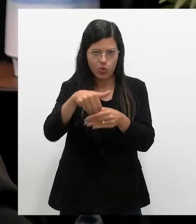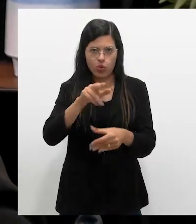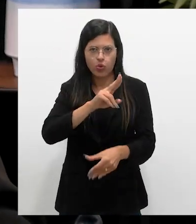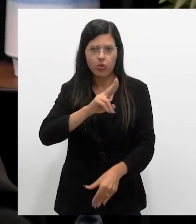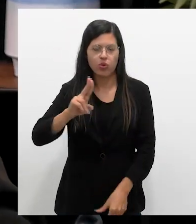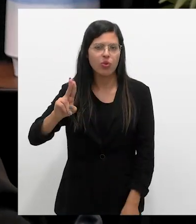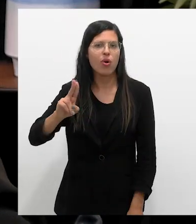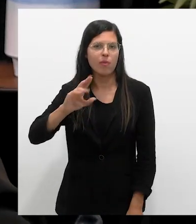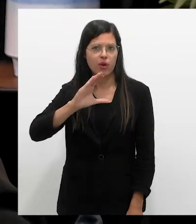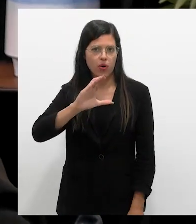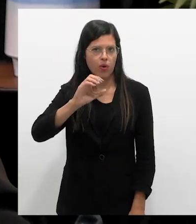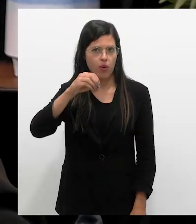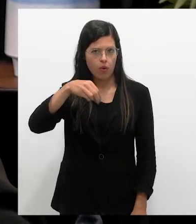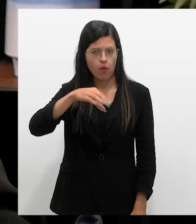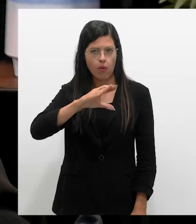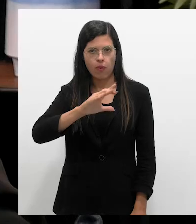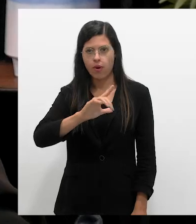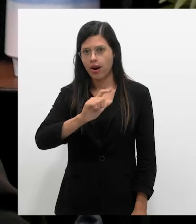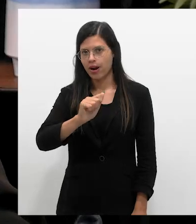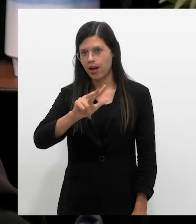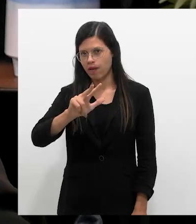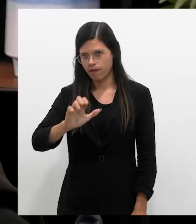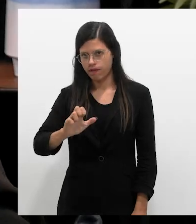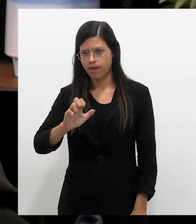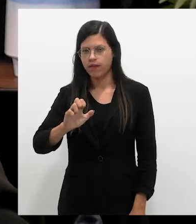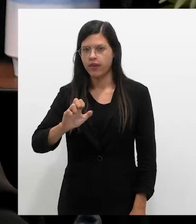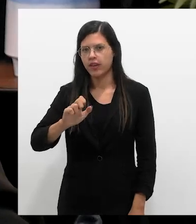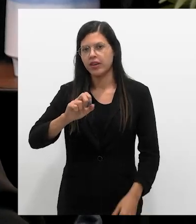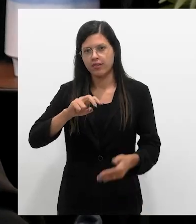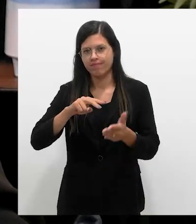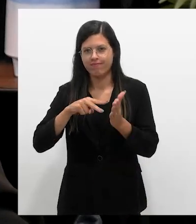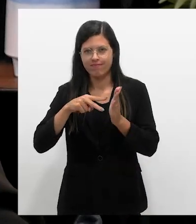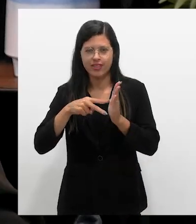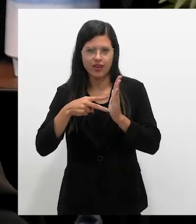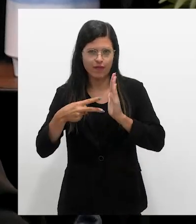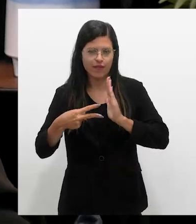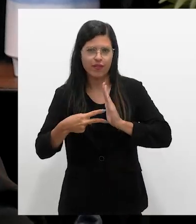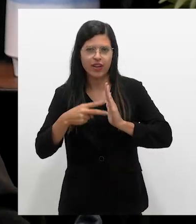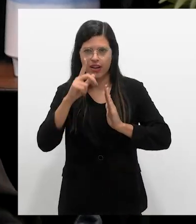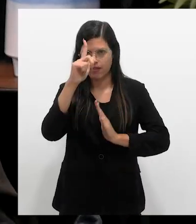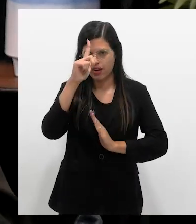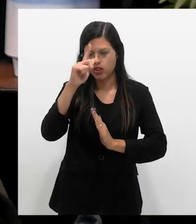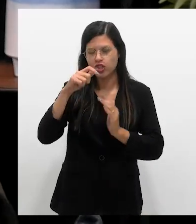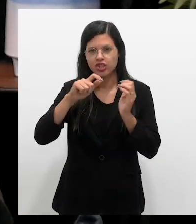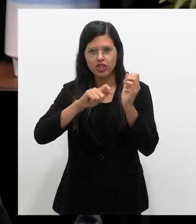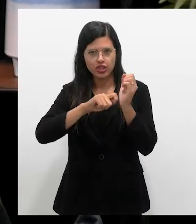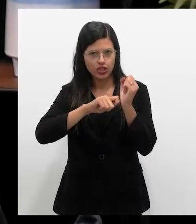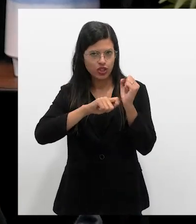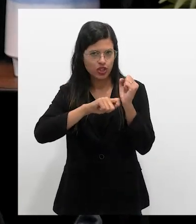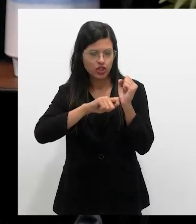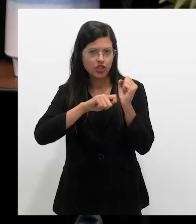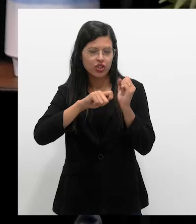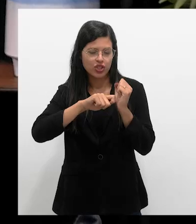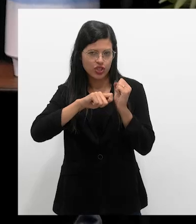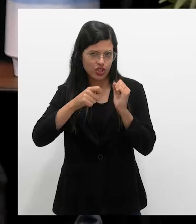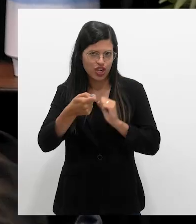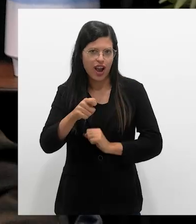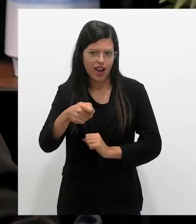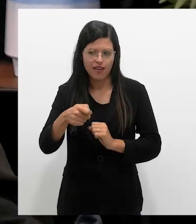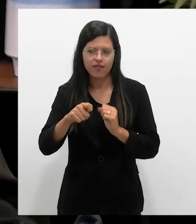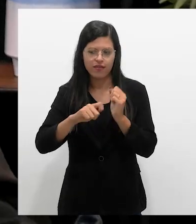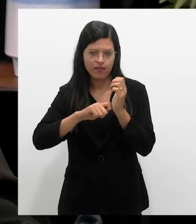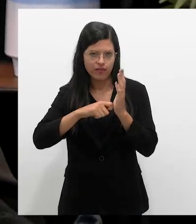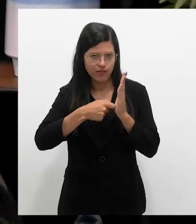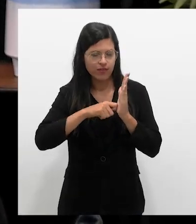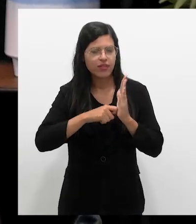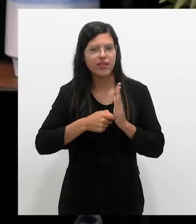nome? Vem do latim conclave. Clave, ou claves, é chave. Porque os cardeais ficam fechados, trancados